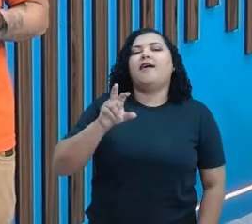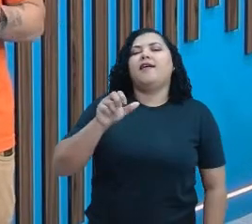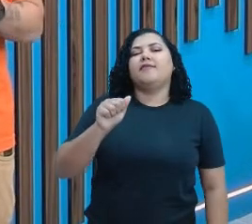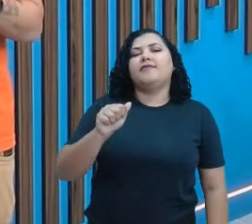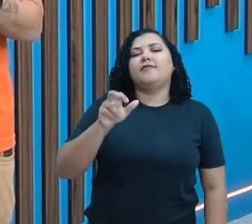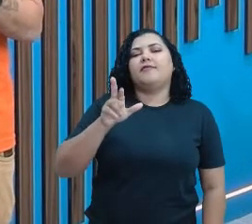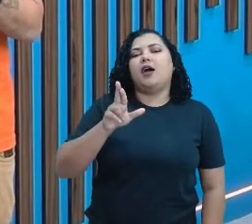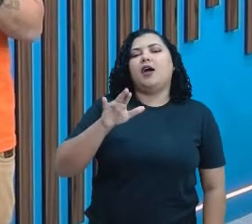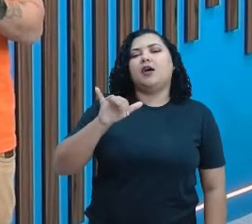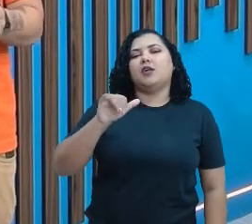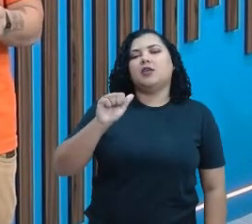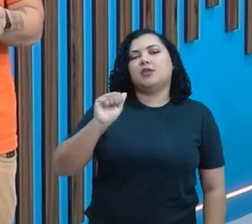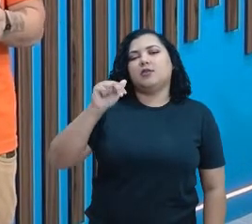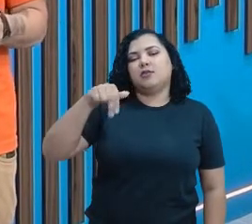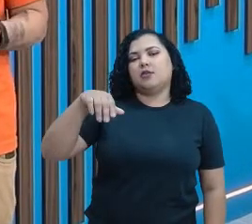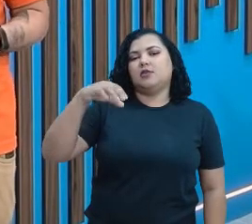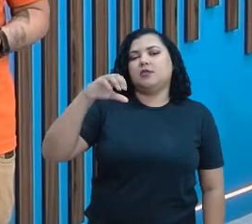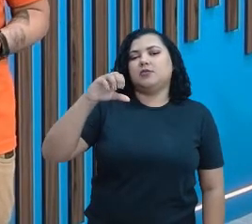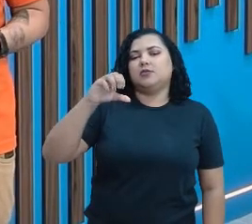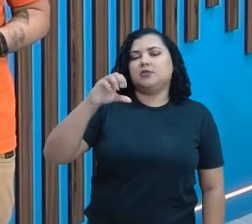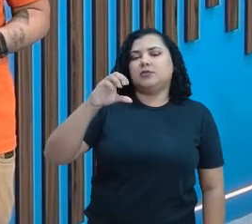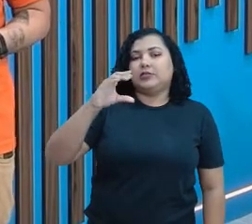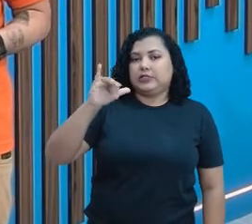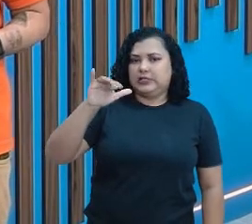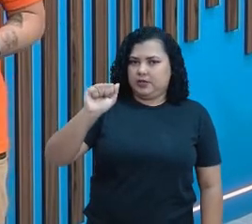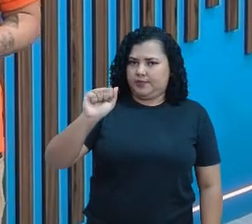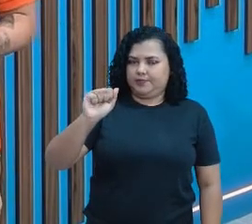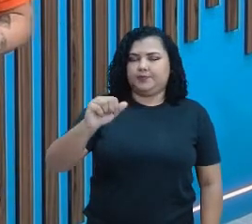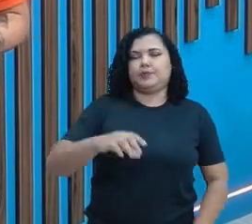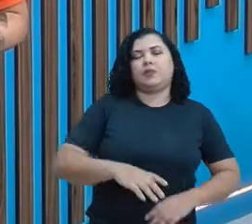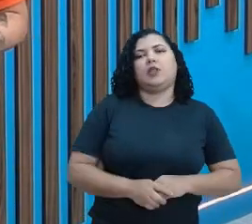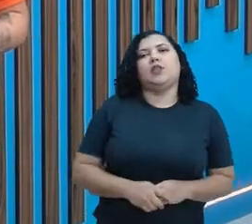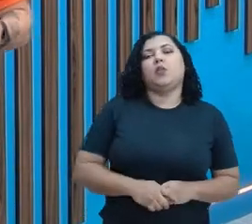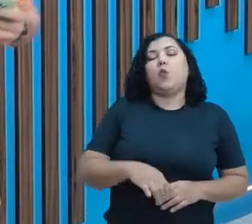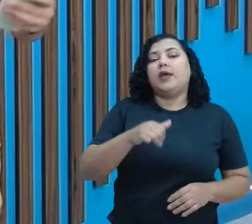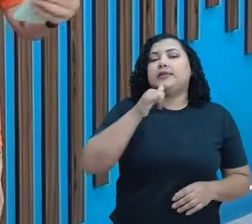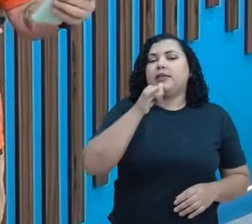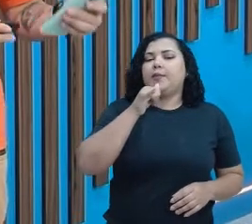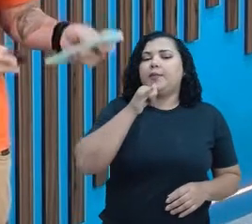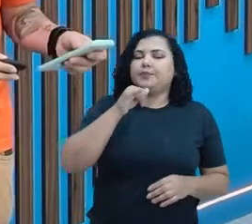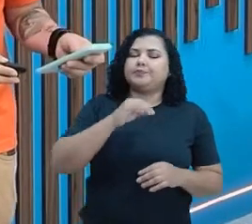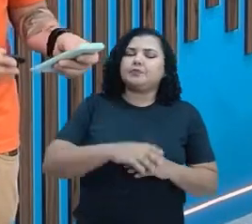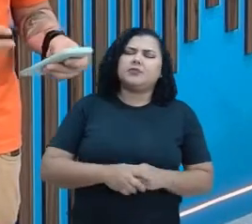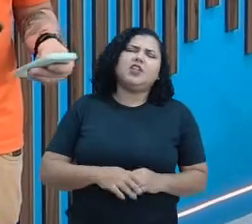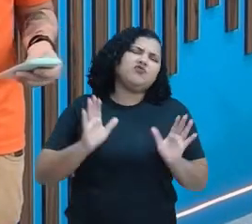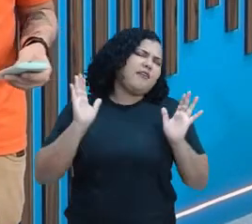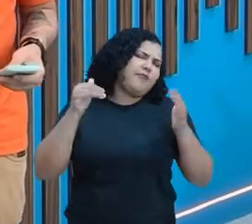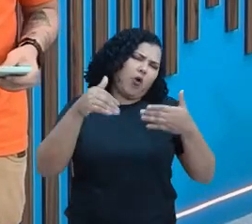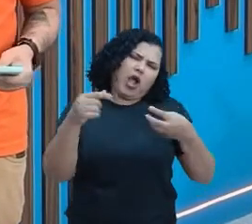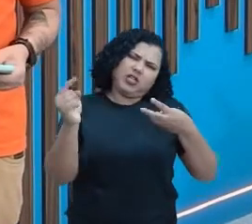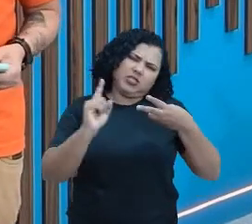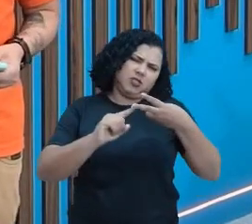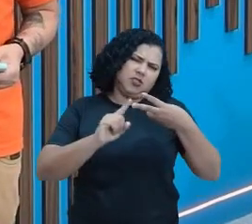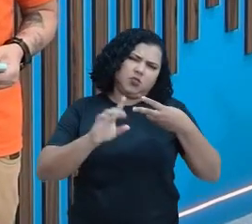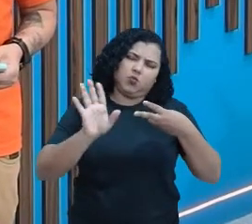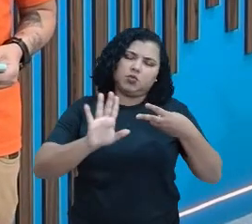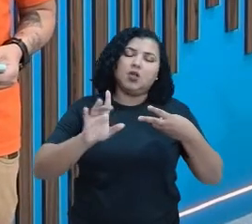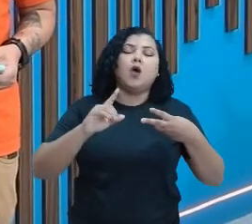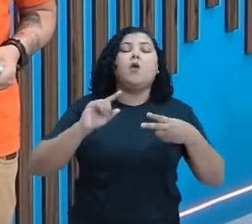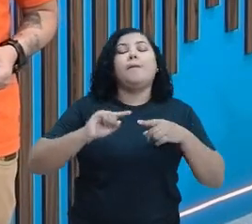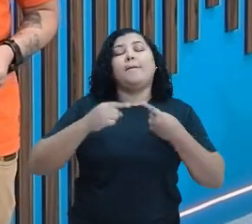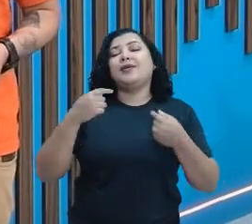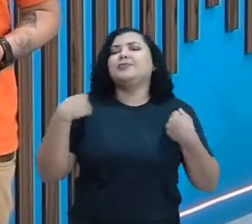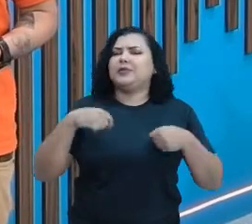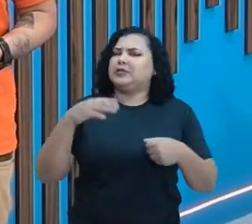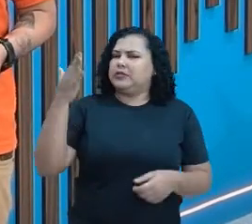muito com a definição de variância, porque a nossa preocupação maior é no desvio padrão. Mas lembrando mais uma vez que a gente precisa passar pela